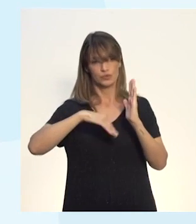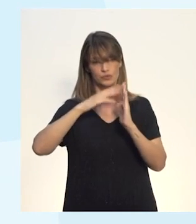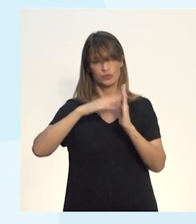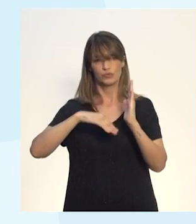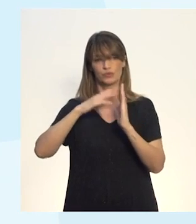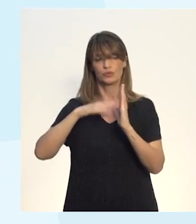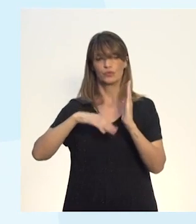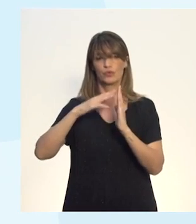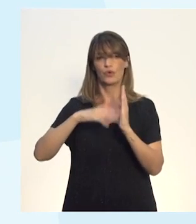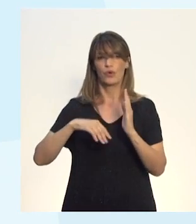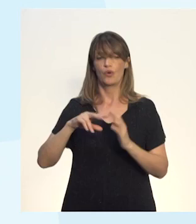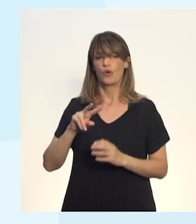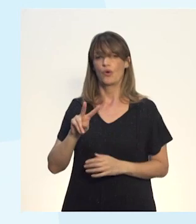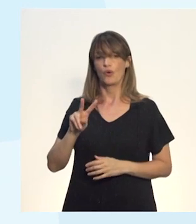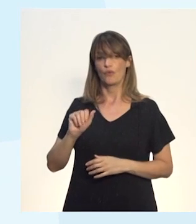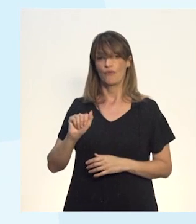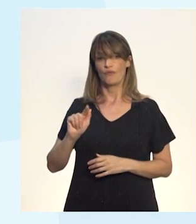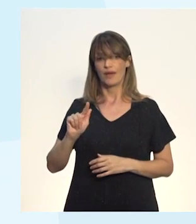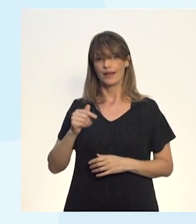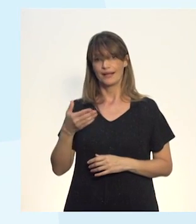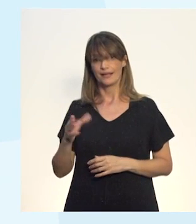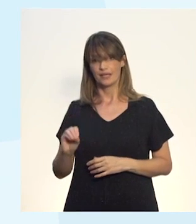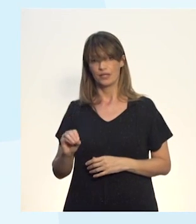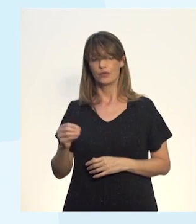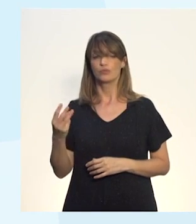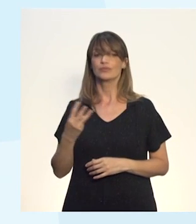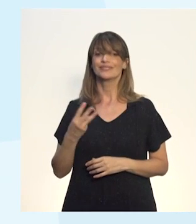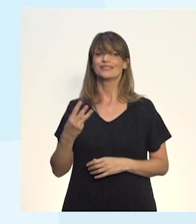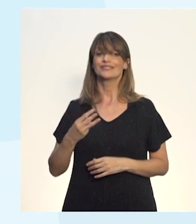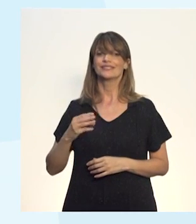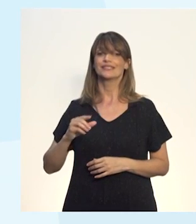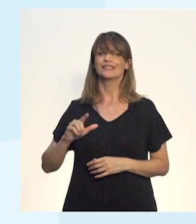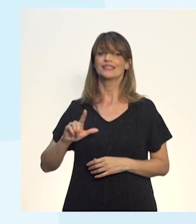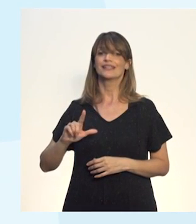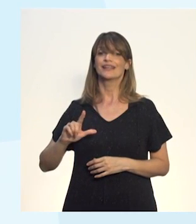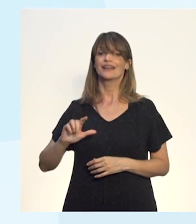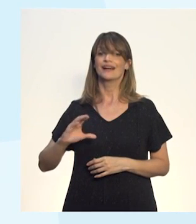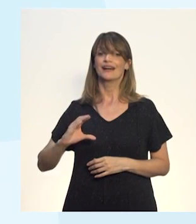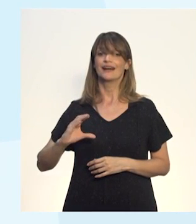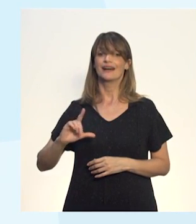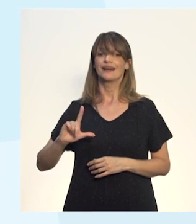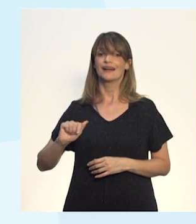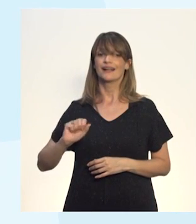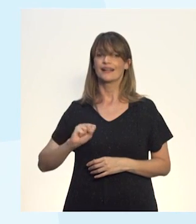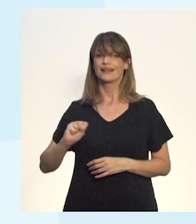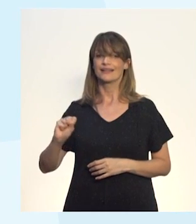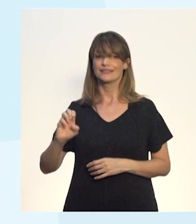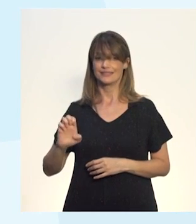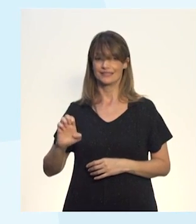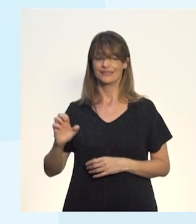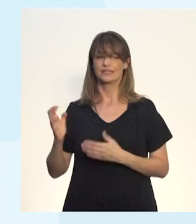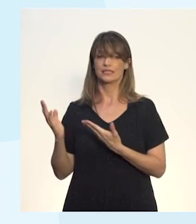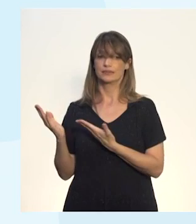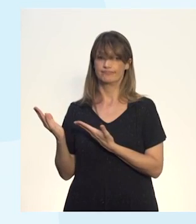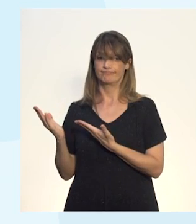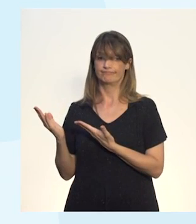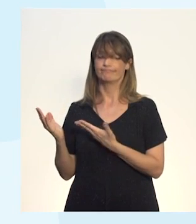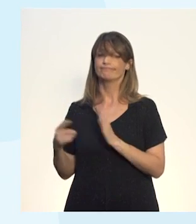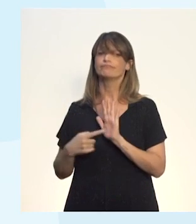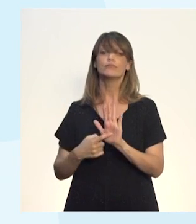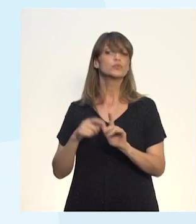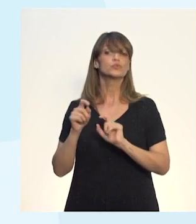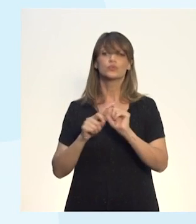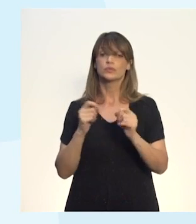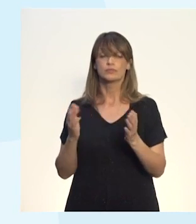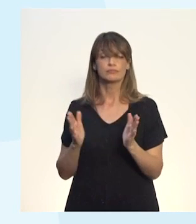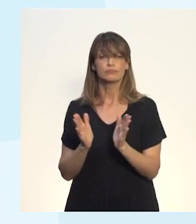de Terceira Classe. Está aí muito mais bem representada a existência da pobreza,